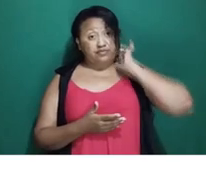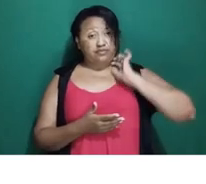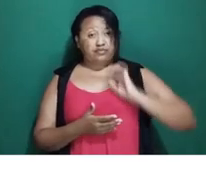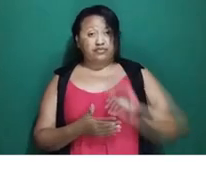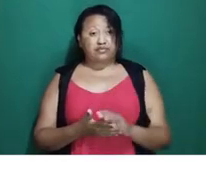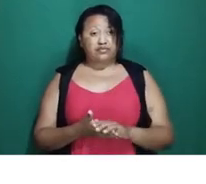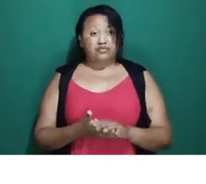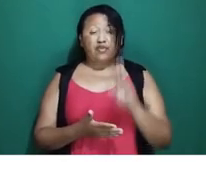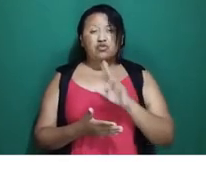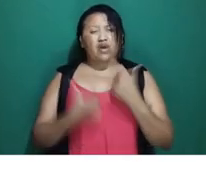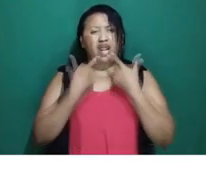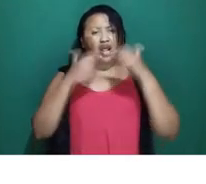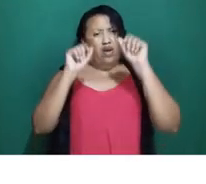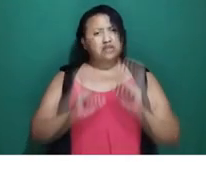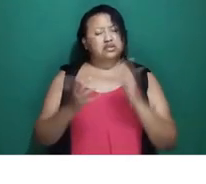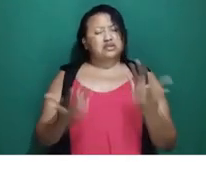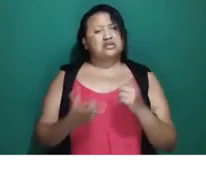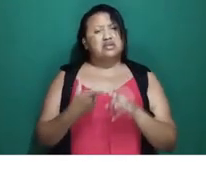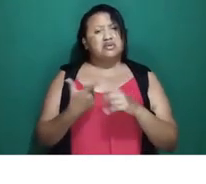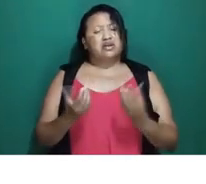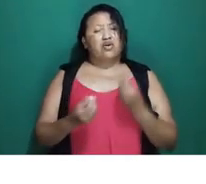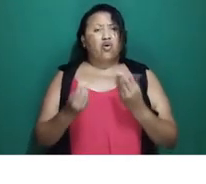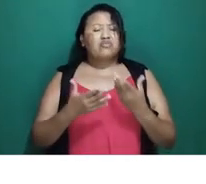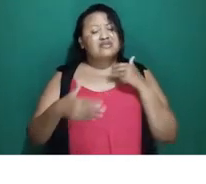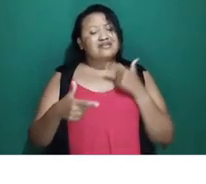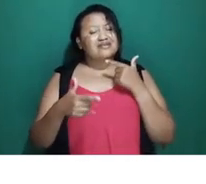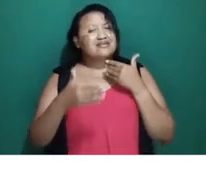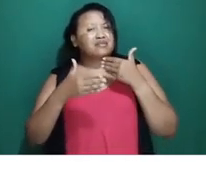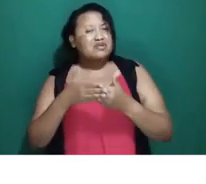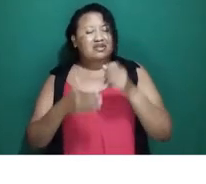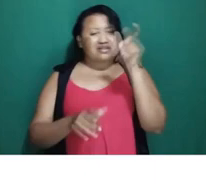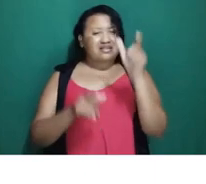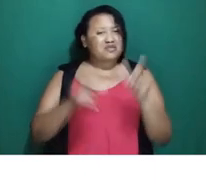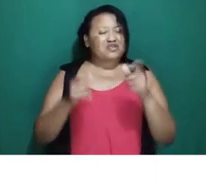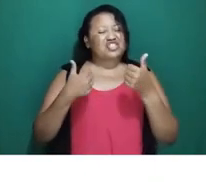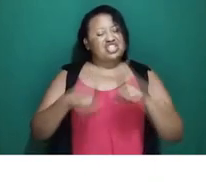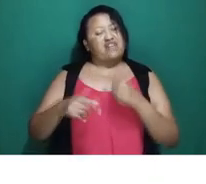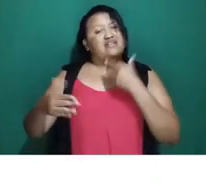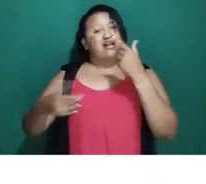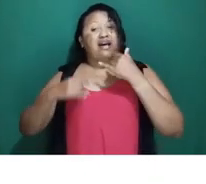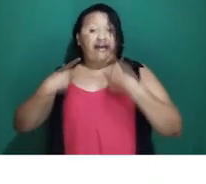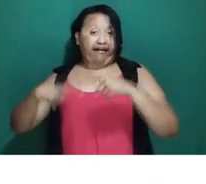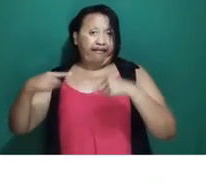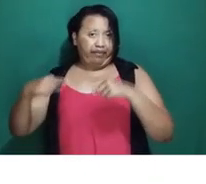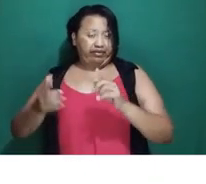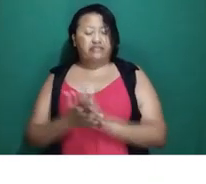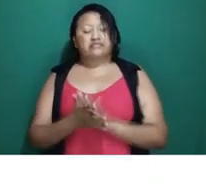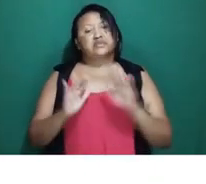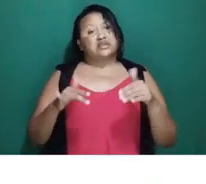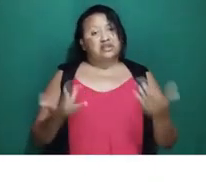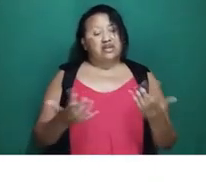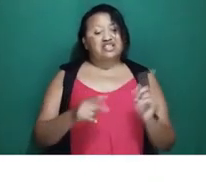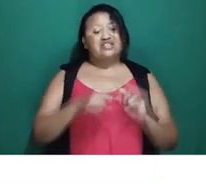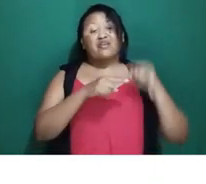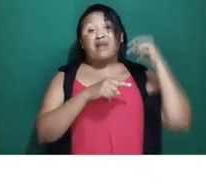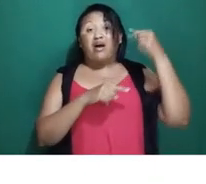enfim essa linguagem também como modo de se aproximar daquelas pessoas que estavam reclamando e aí né A gente